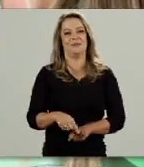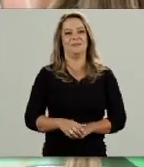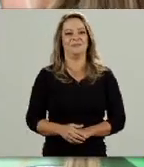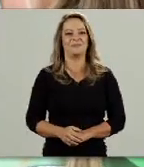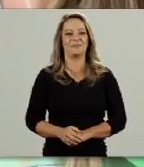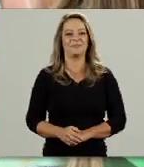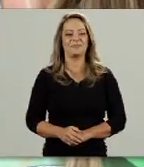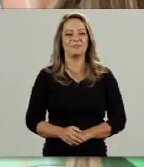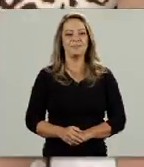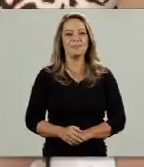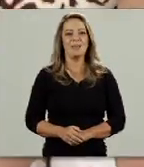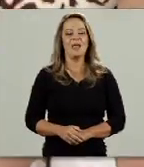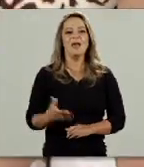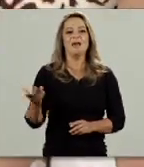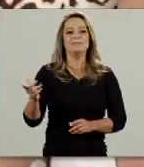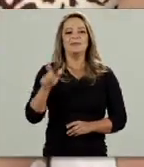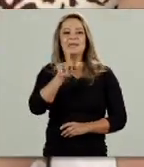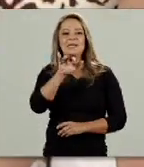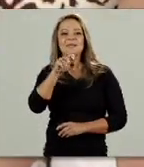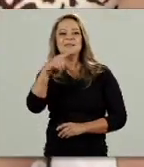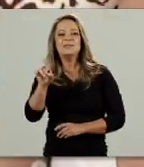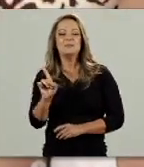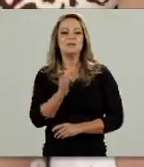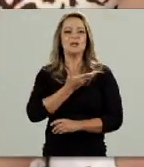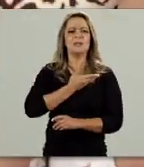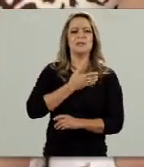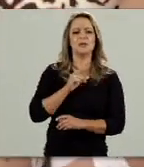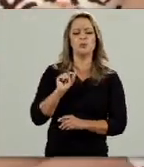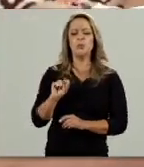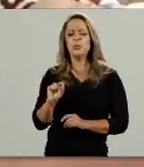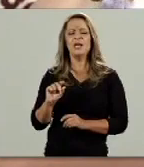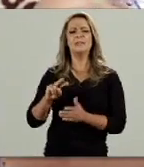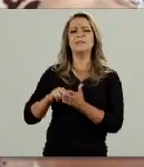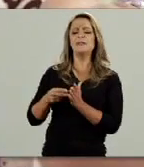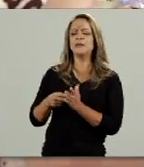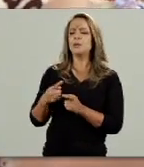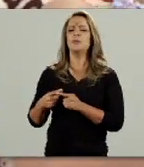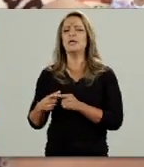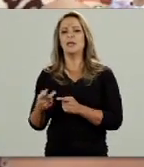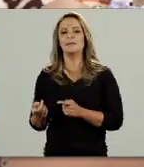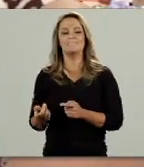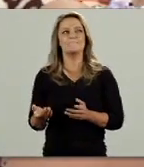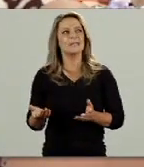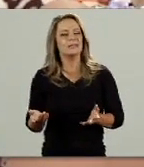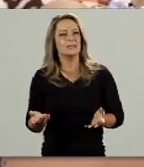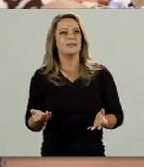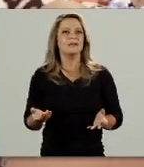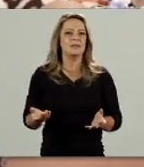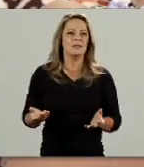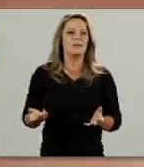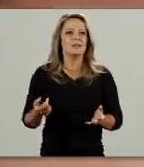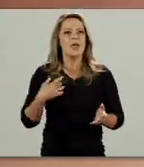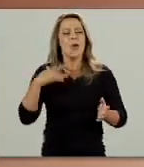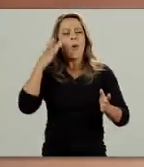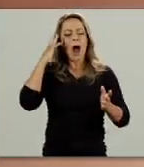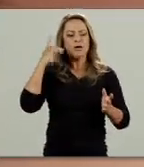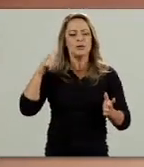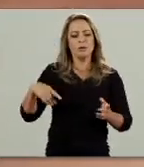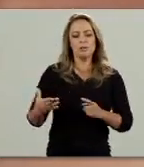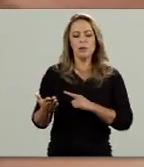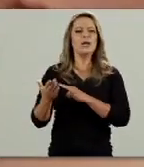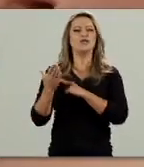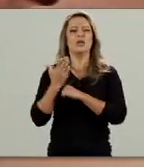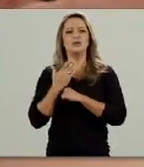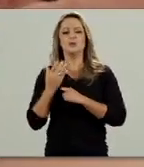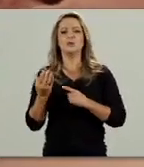aqui no Darcy Vargas. Lição de amizade. Lição de amizade. O que será que tem esse título, lição de amizade? Eu acho